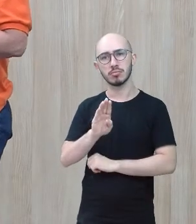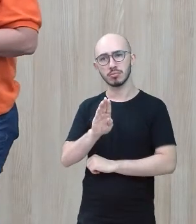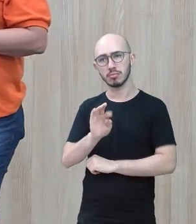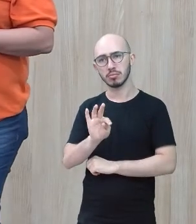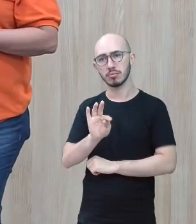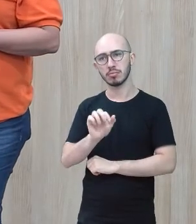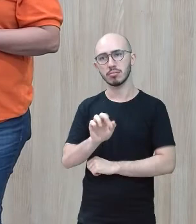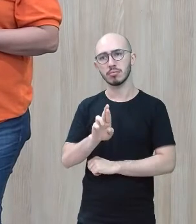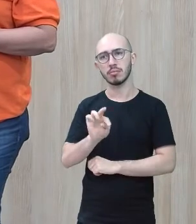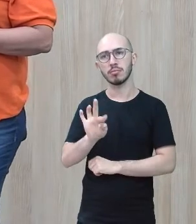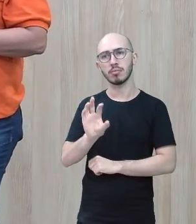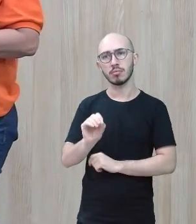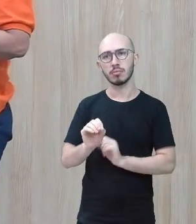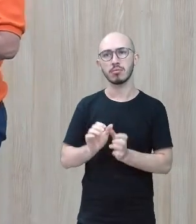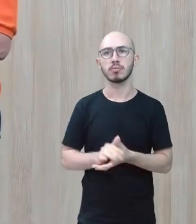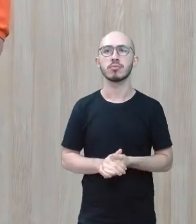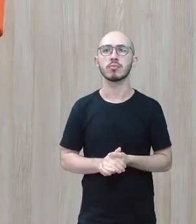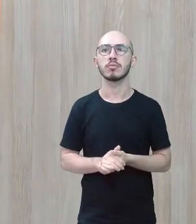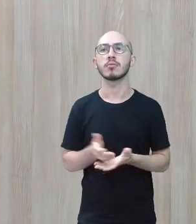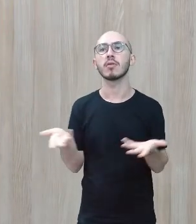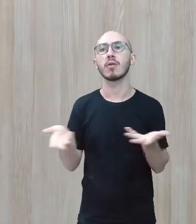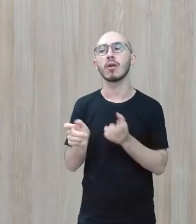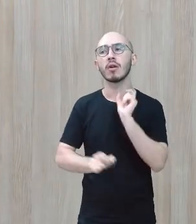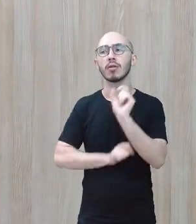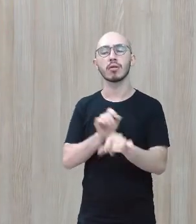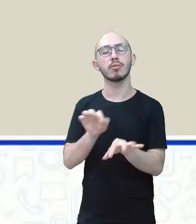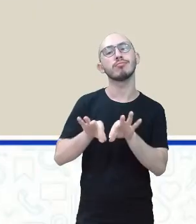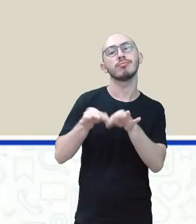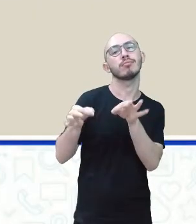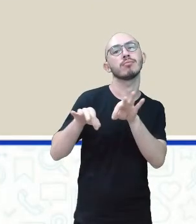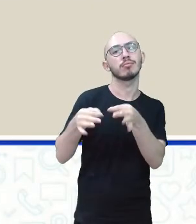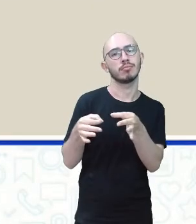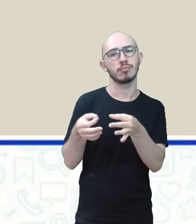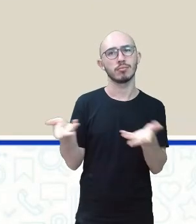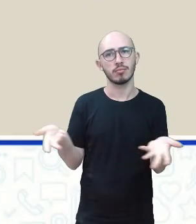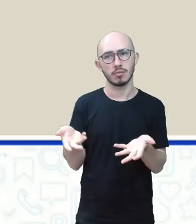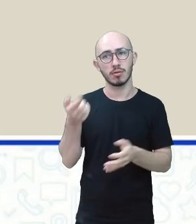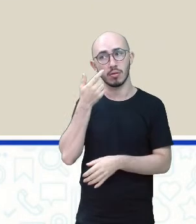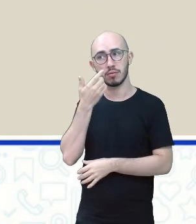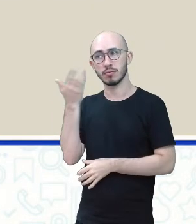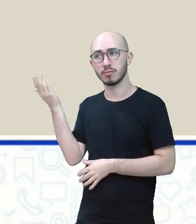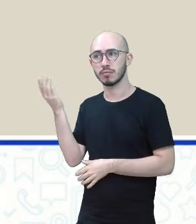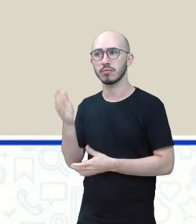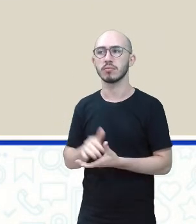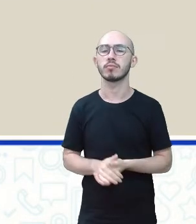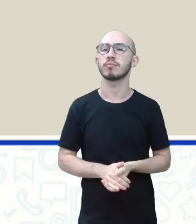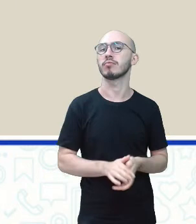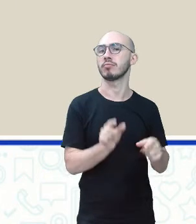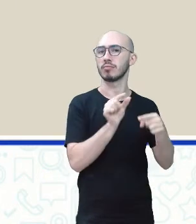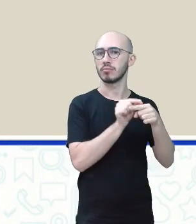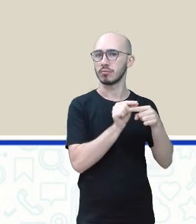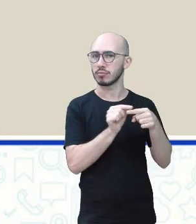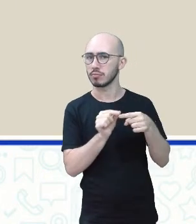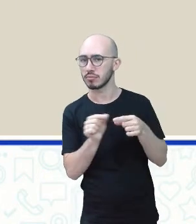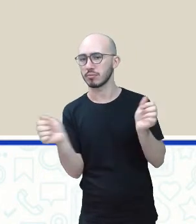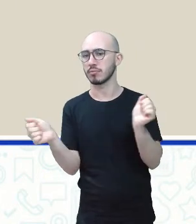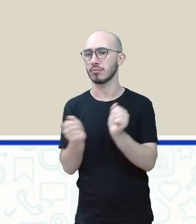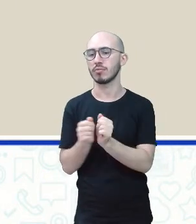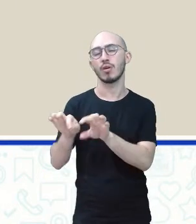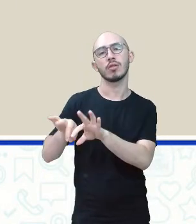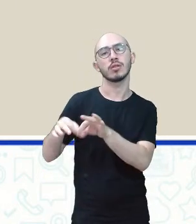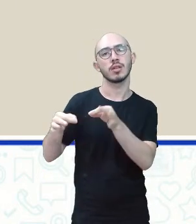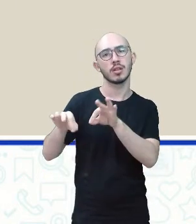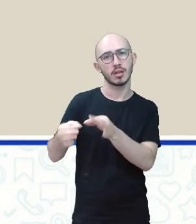Função sintática, não é? Então, morfossintaxe, é a junção de morfologia e sintaxe. Então,